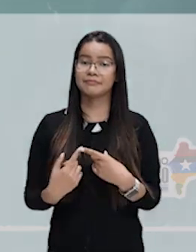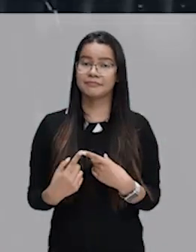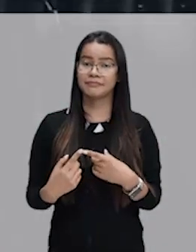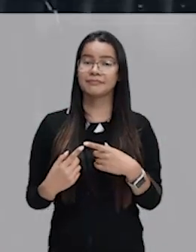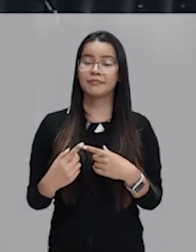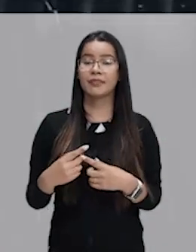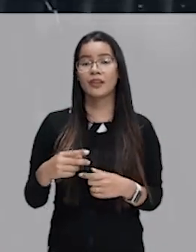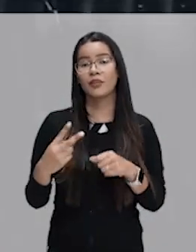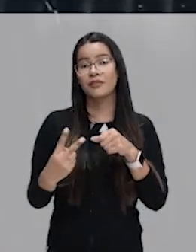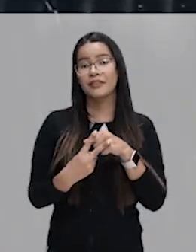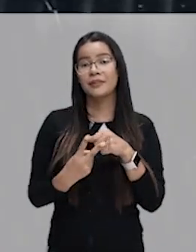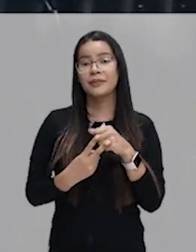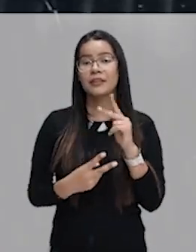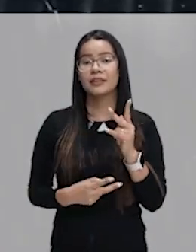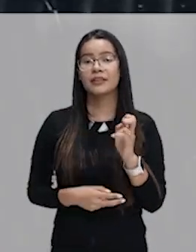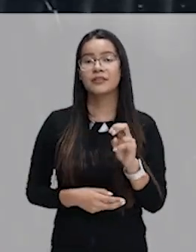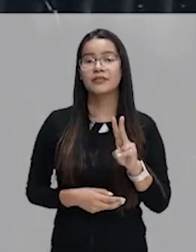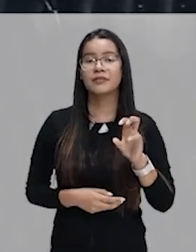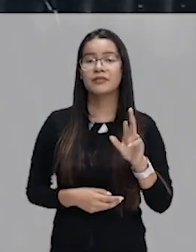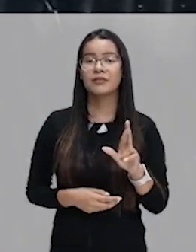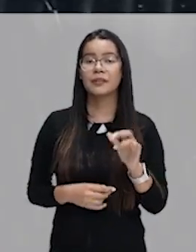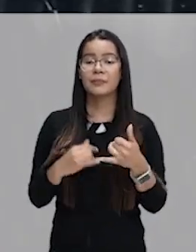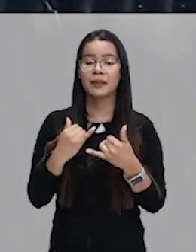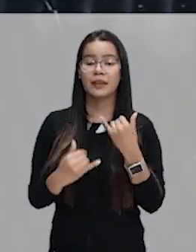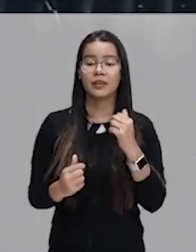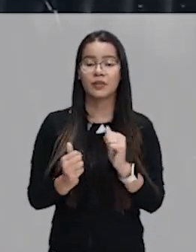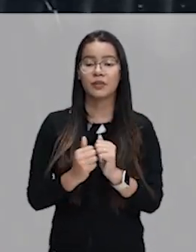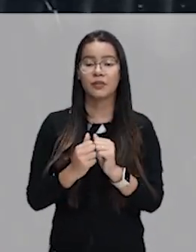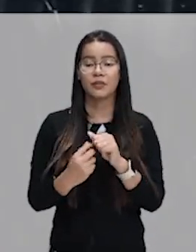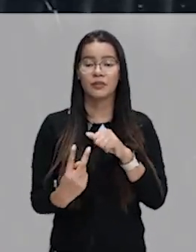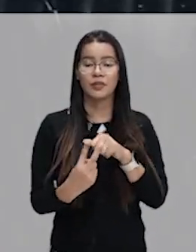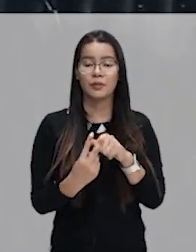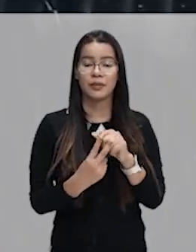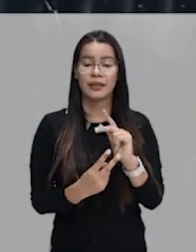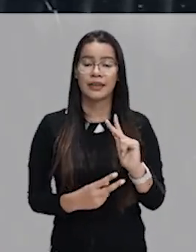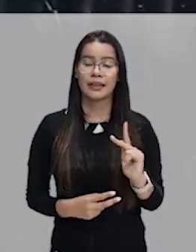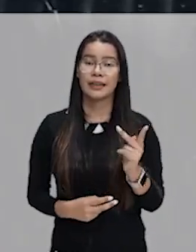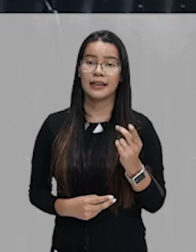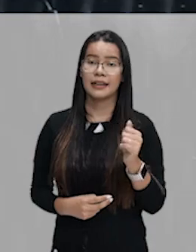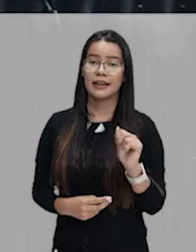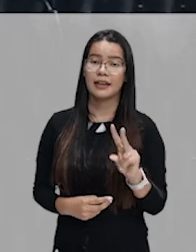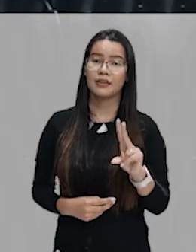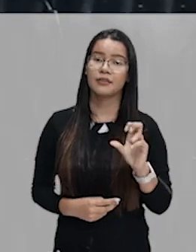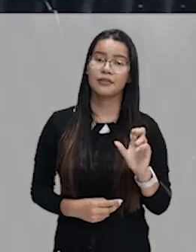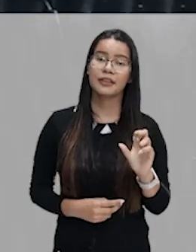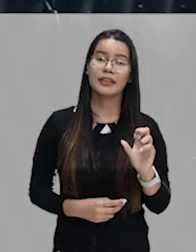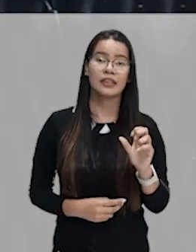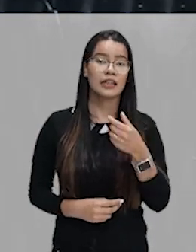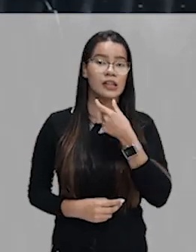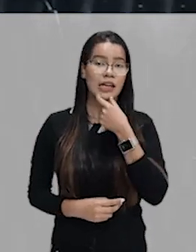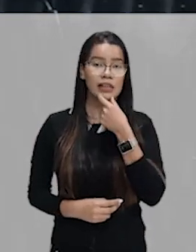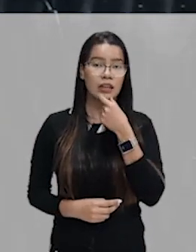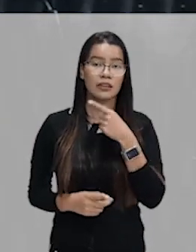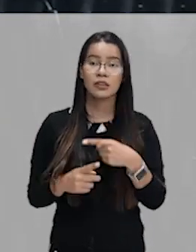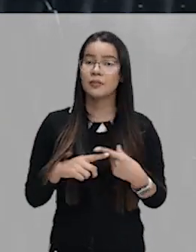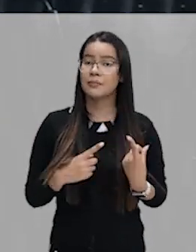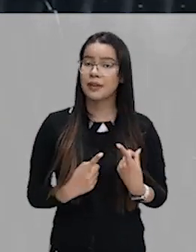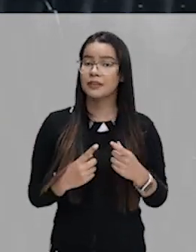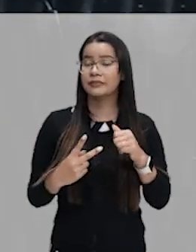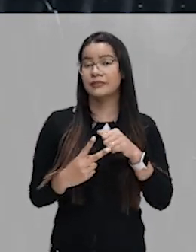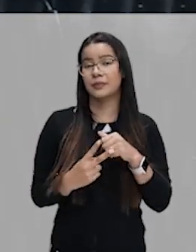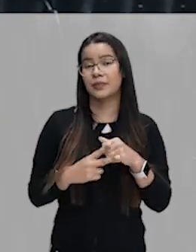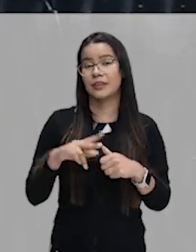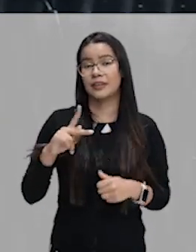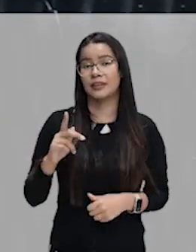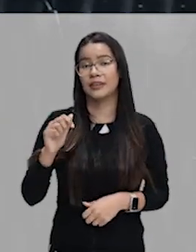parece com o verbo have em inglês. Só que o verbo have em inglês significa o verbo ter. E